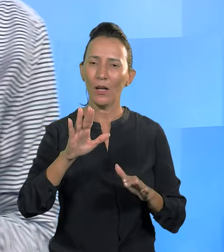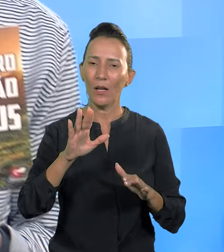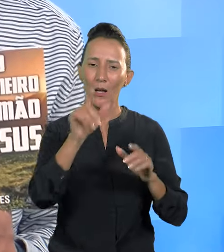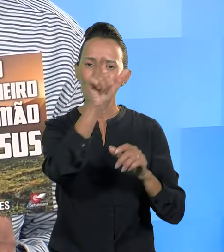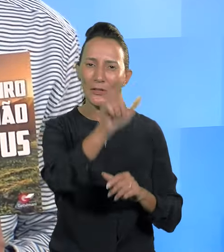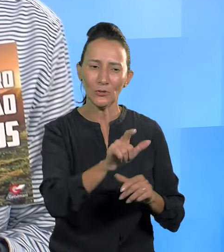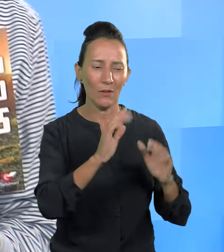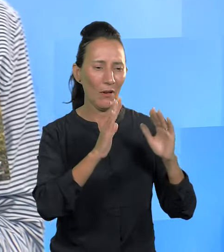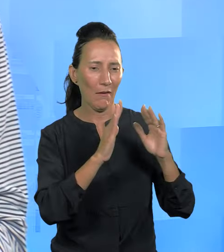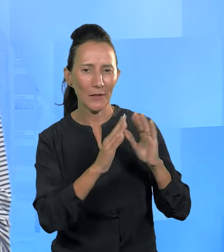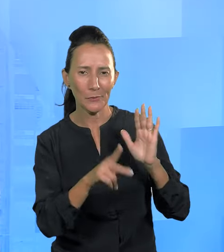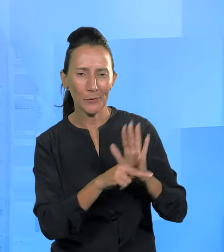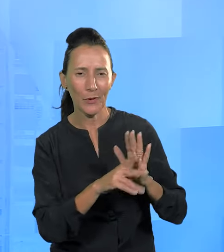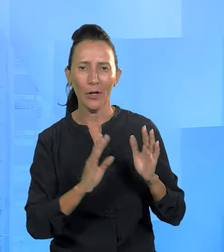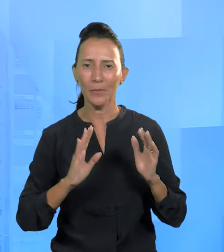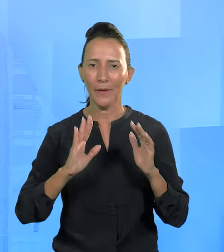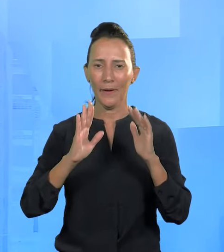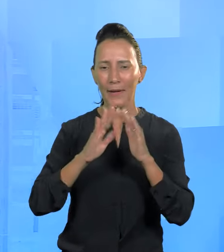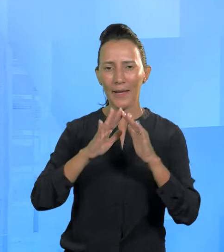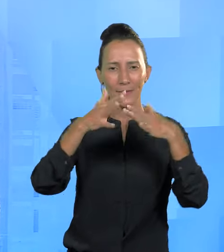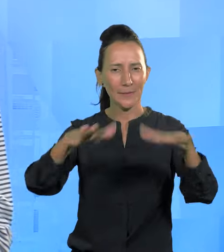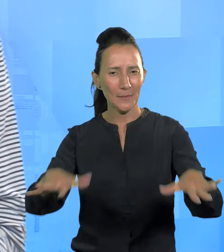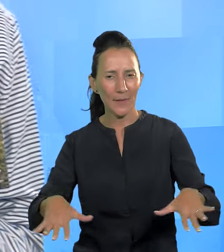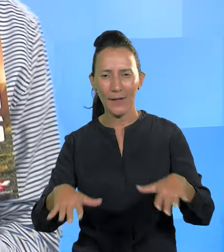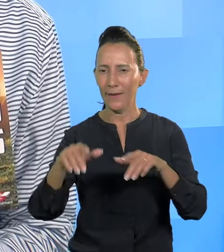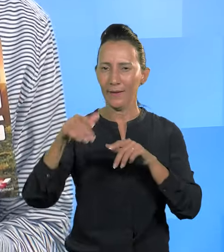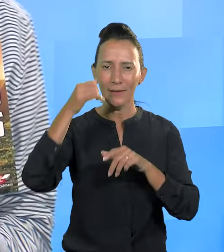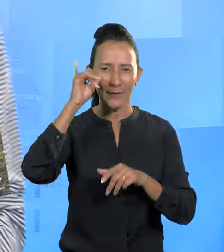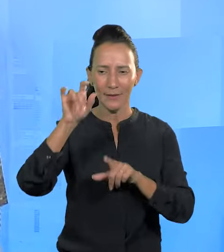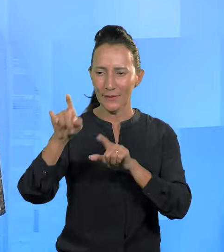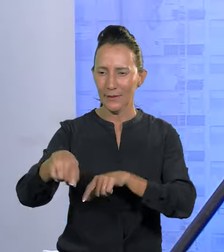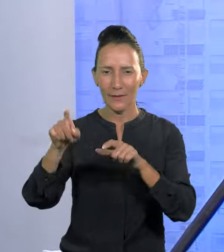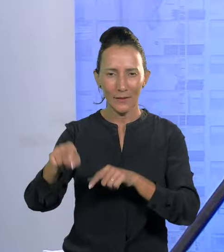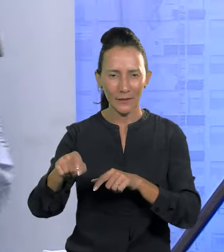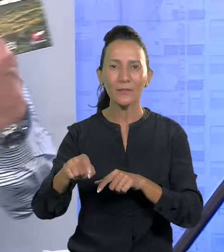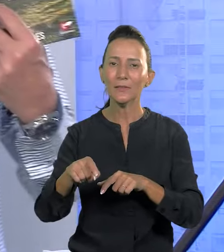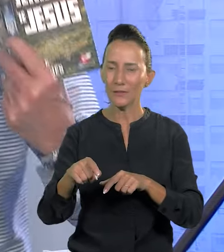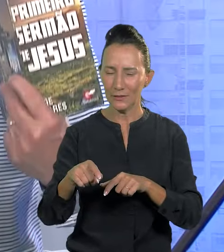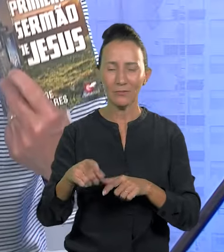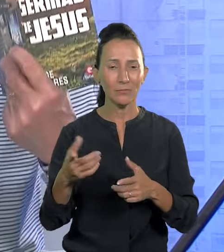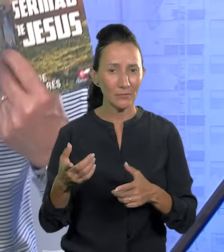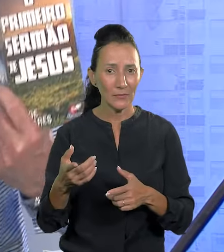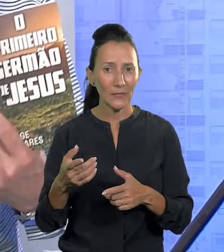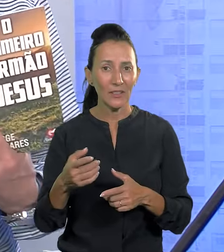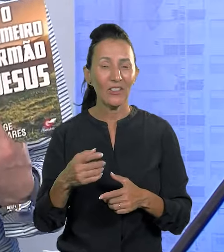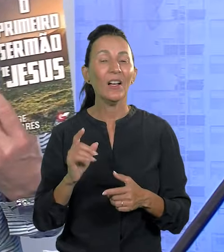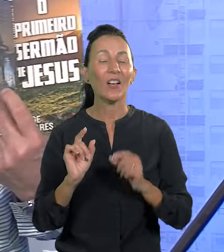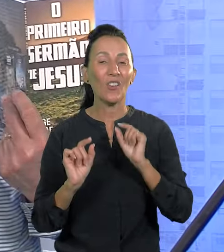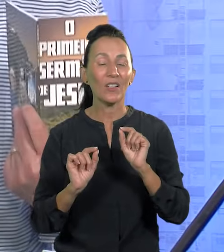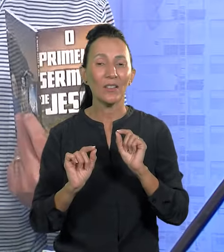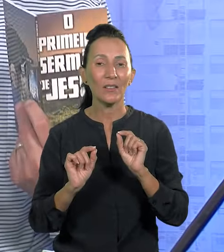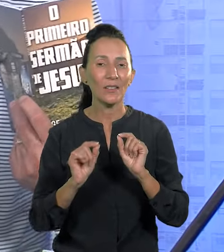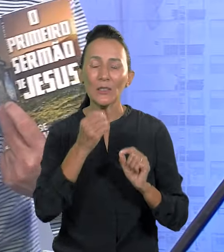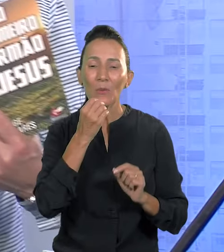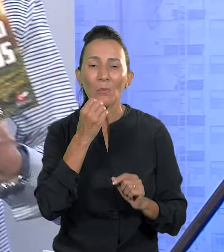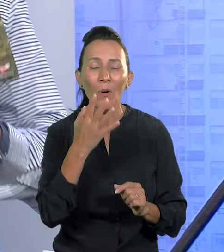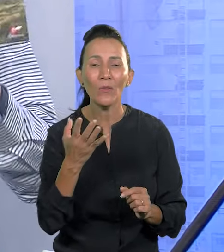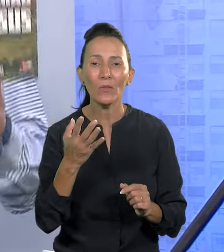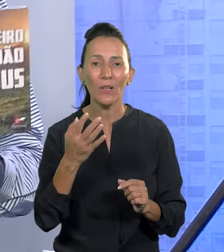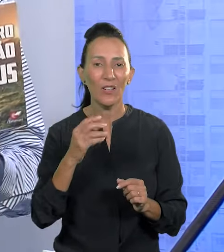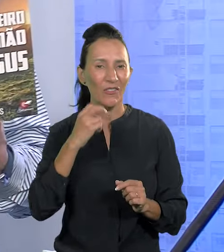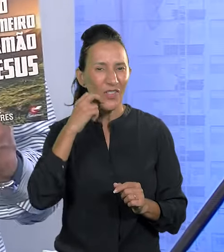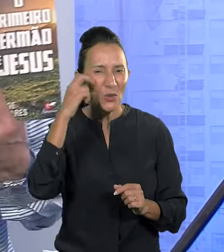dar a ela casa, dar a ela casa de praia, dar a ela uma fazenda. Vergonha é um jovem cheio de Deus entrar para